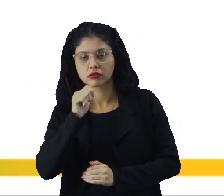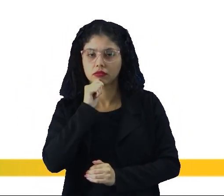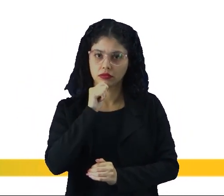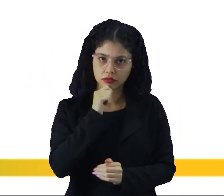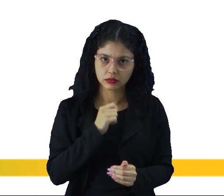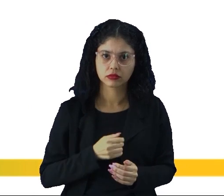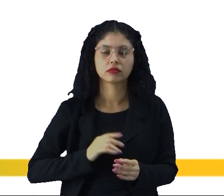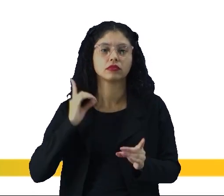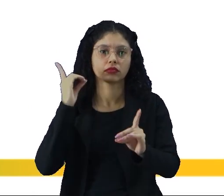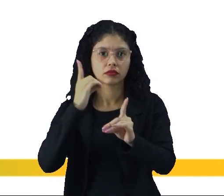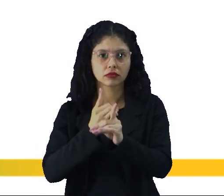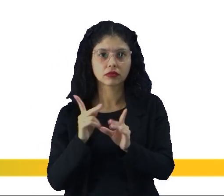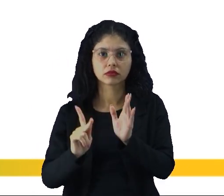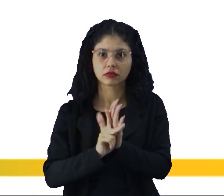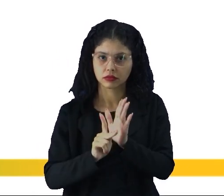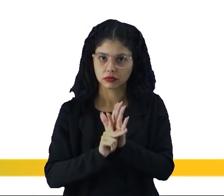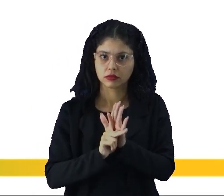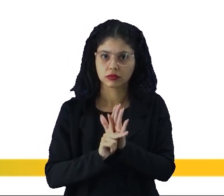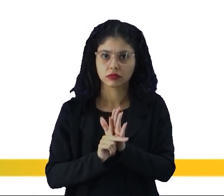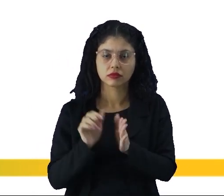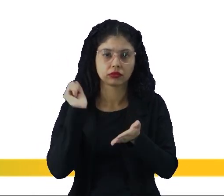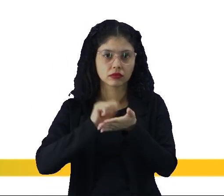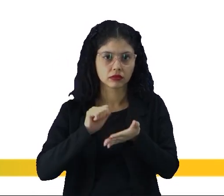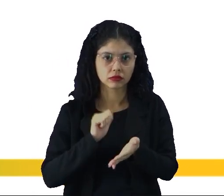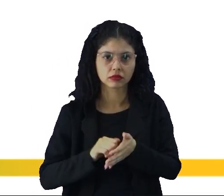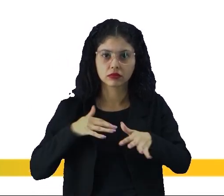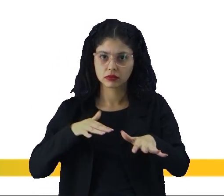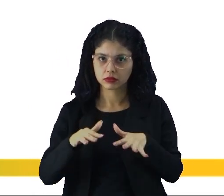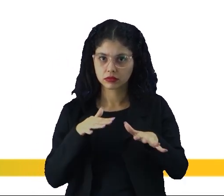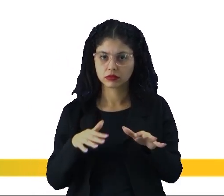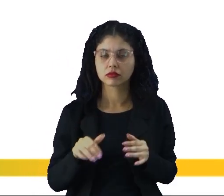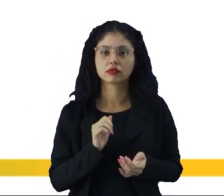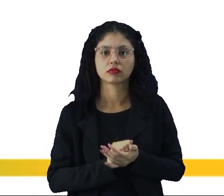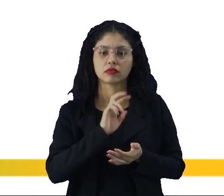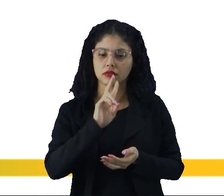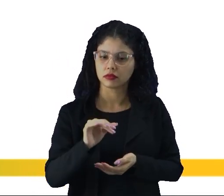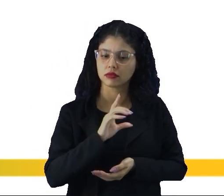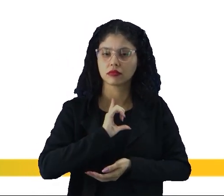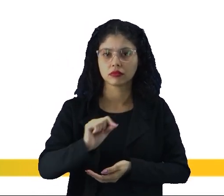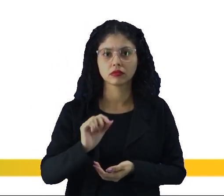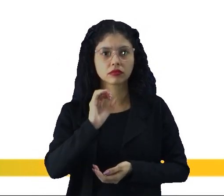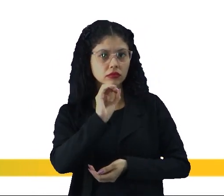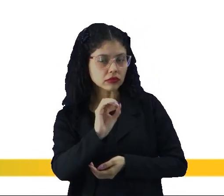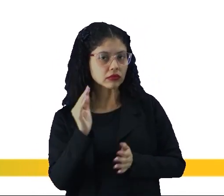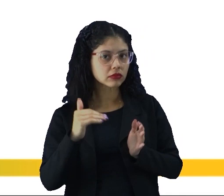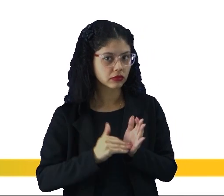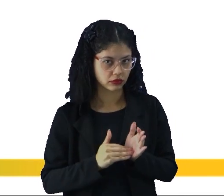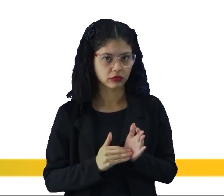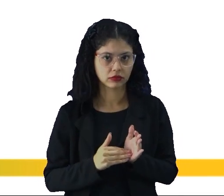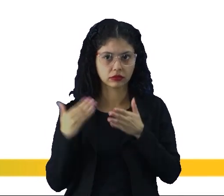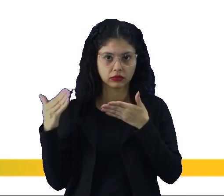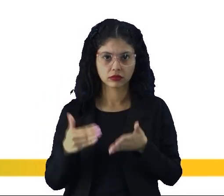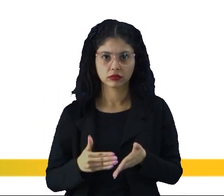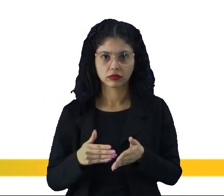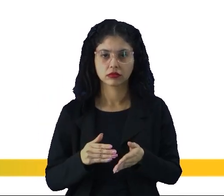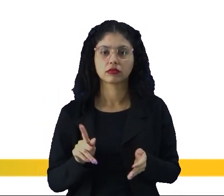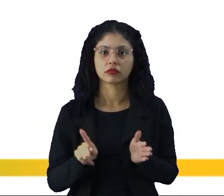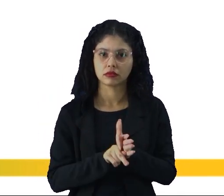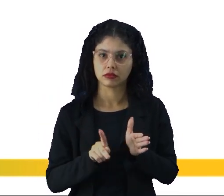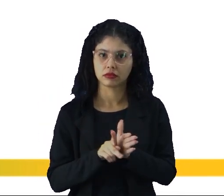se você for lá para o eixo X, ele também vai descrever um movimento. Ele vai sair da posição zero até chegar numa